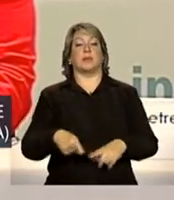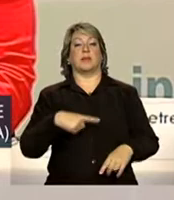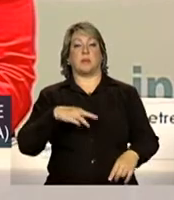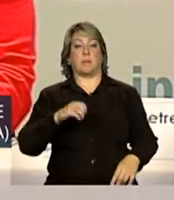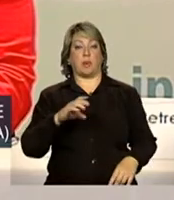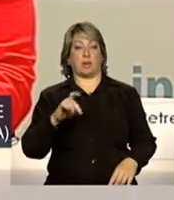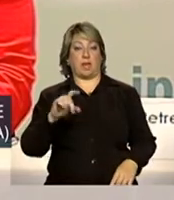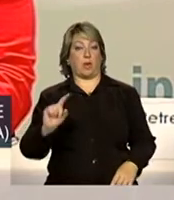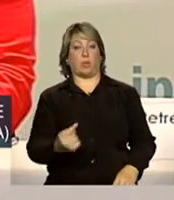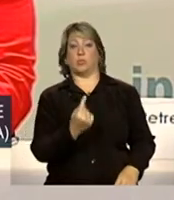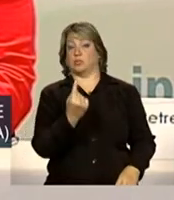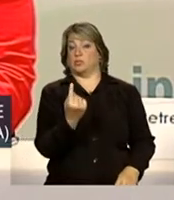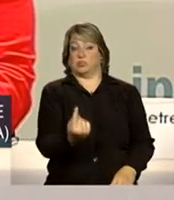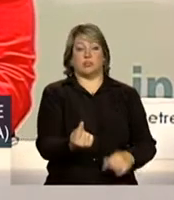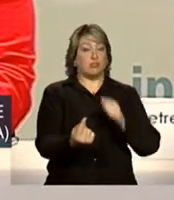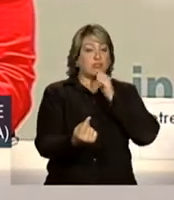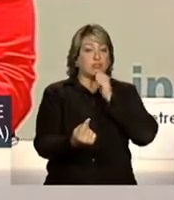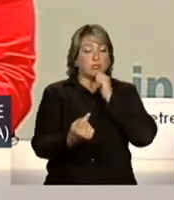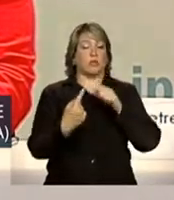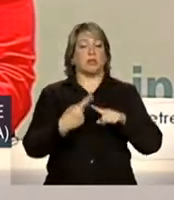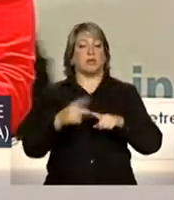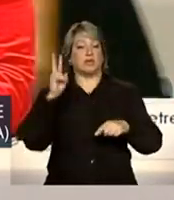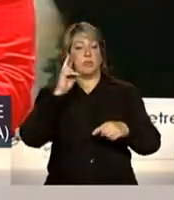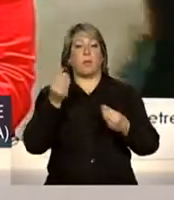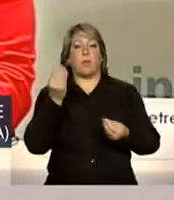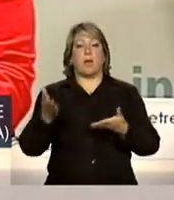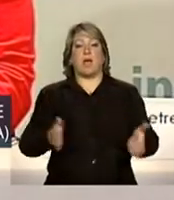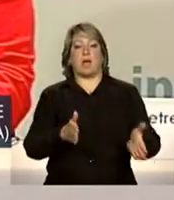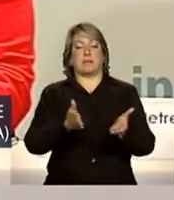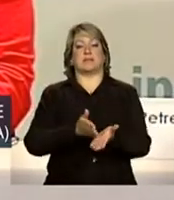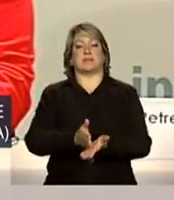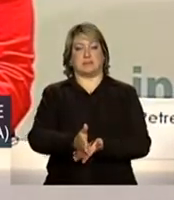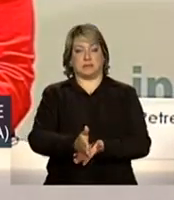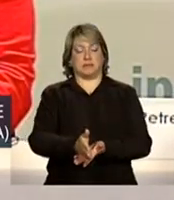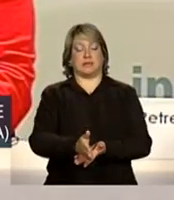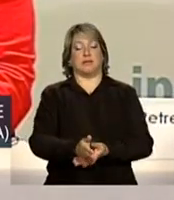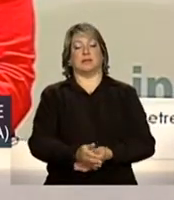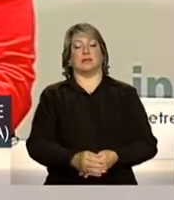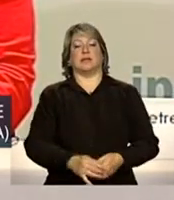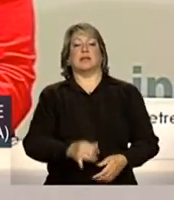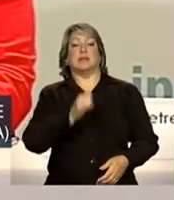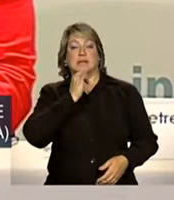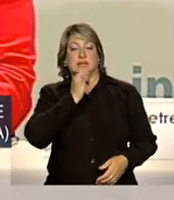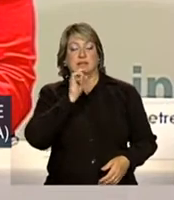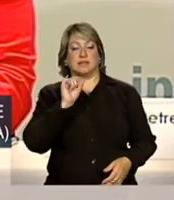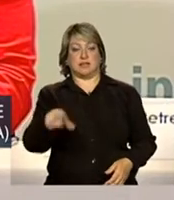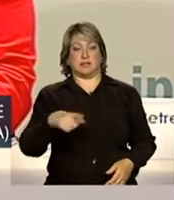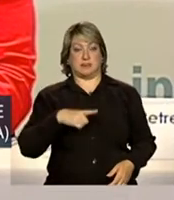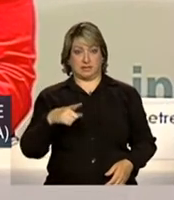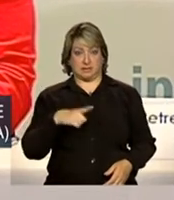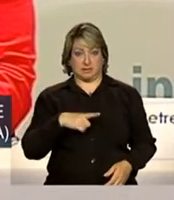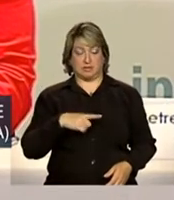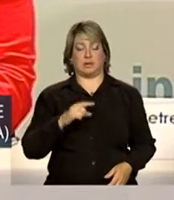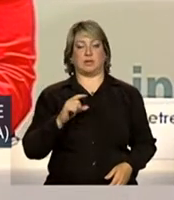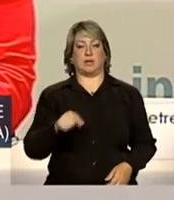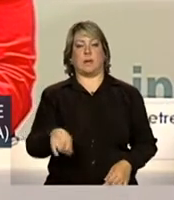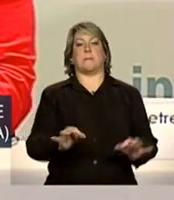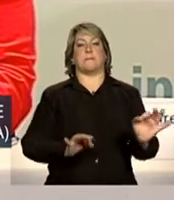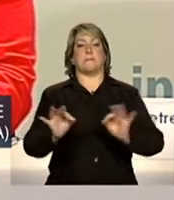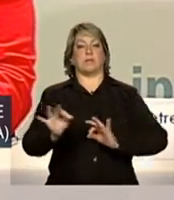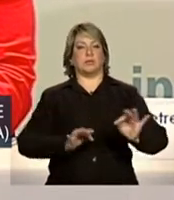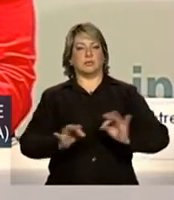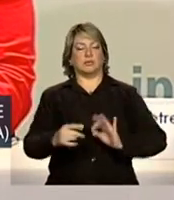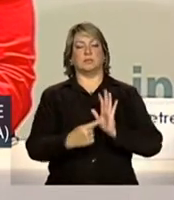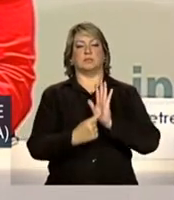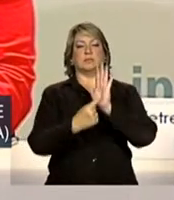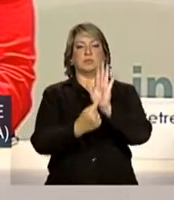único, determinístico, do caminho a ser seguido. Ou seja, o escopo do coprojeto envolve uma visão